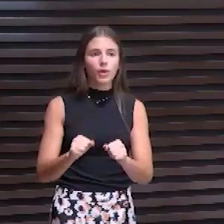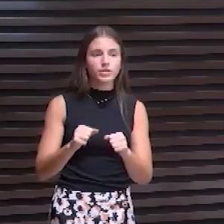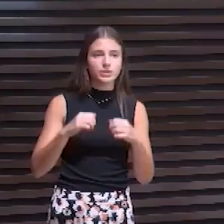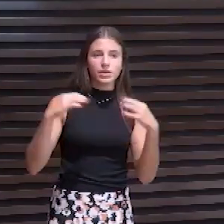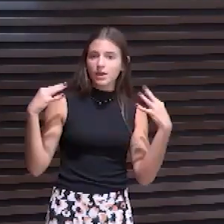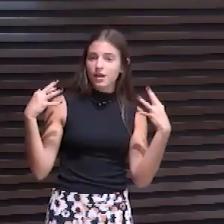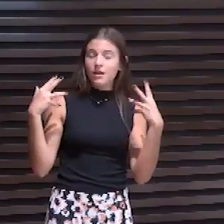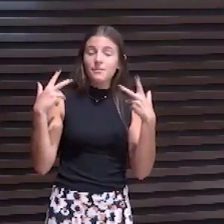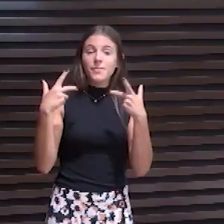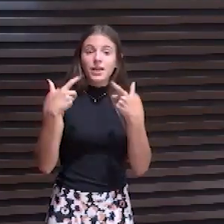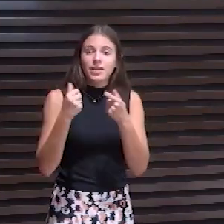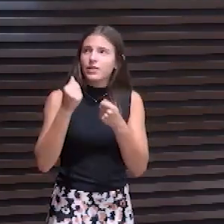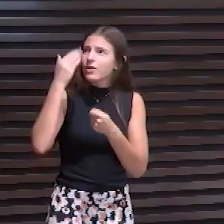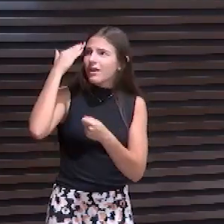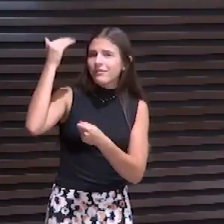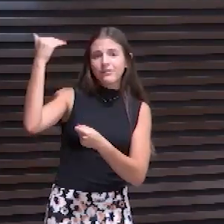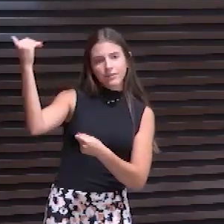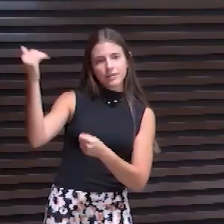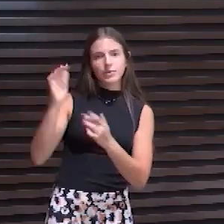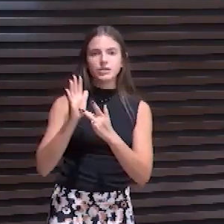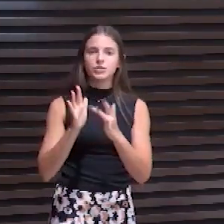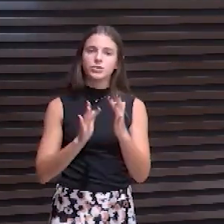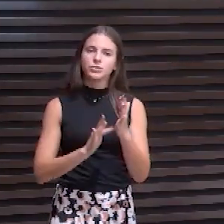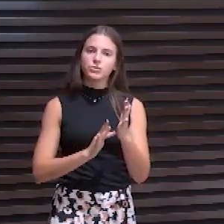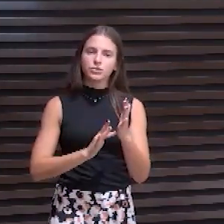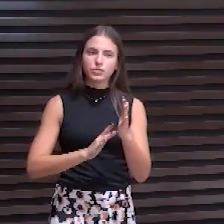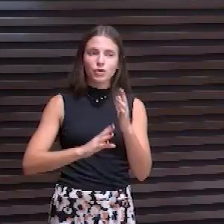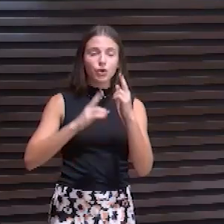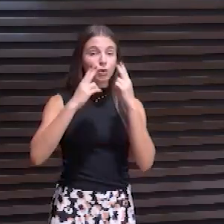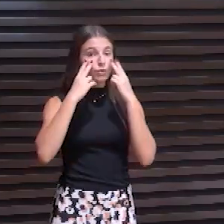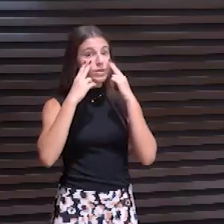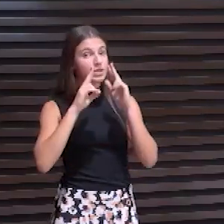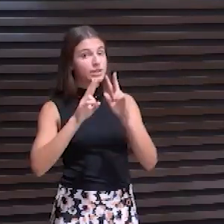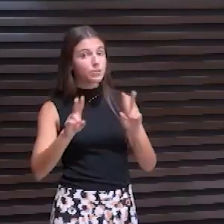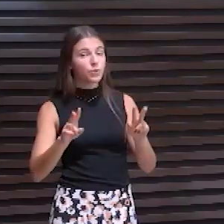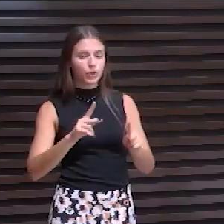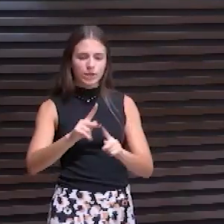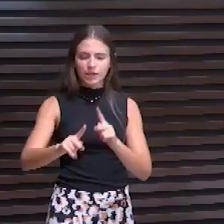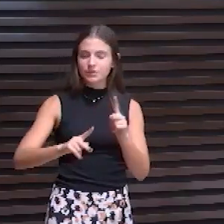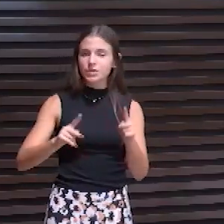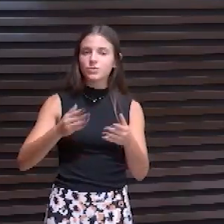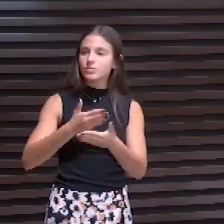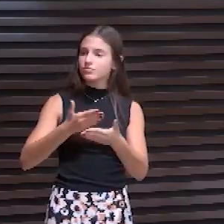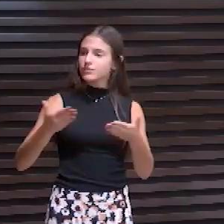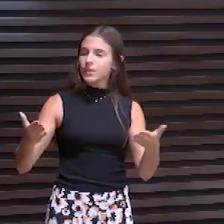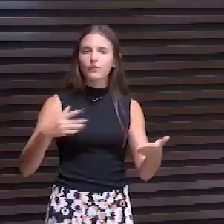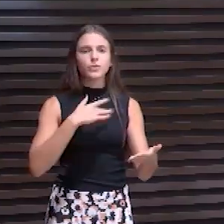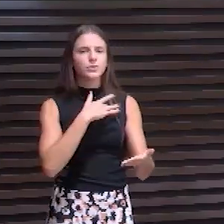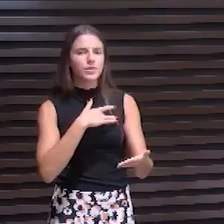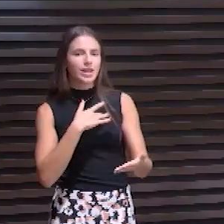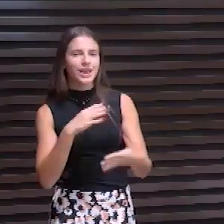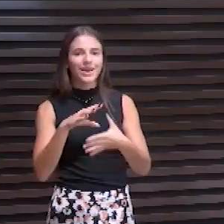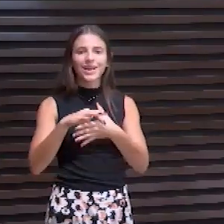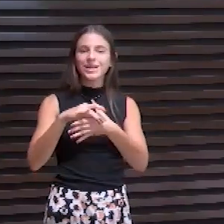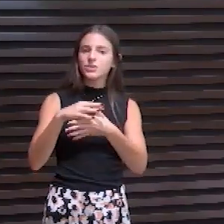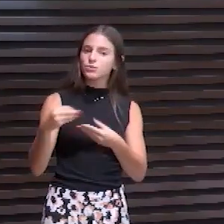maravilhados com a fama de Jesus, com o testemunho que as pessoas davam dos seus milagres, das suas curas,